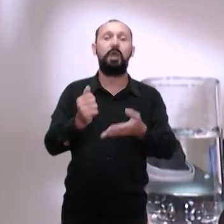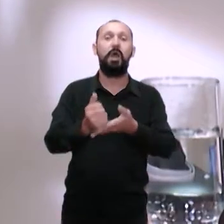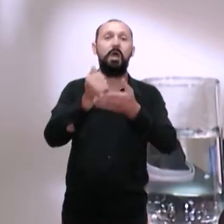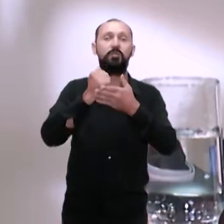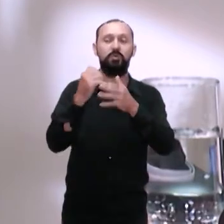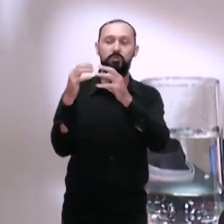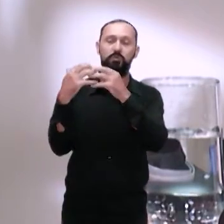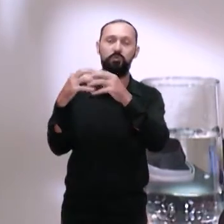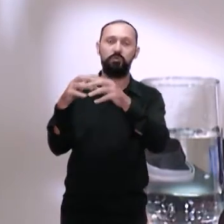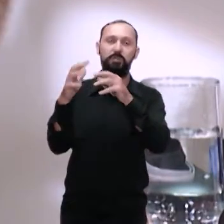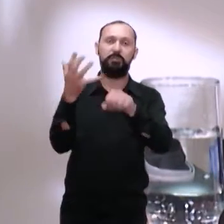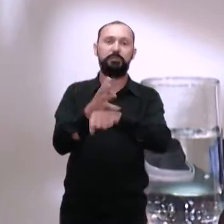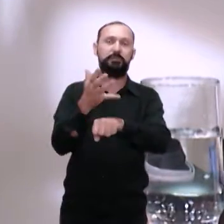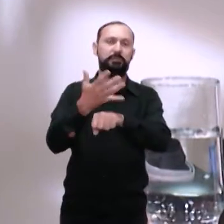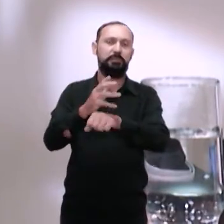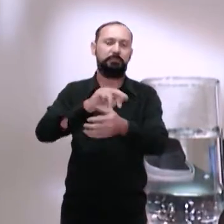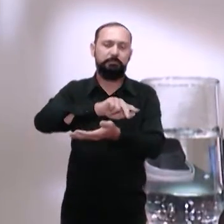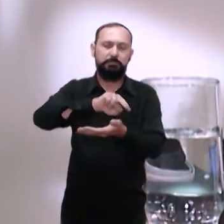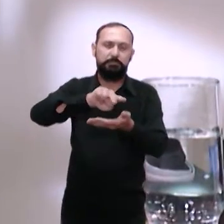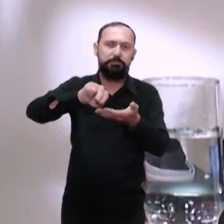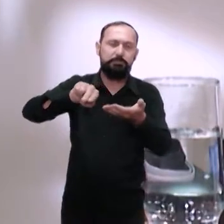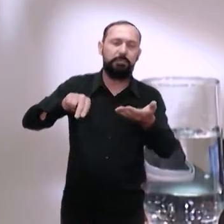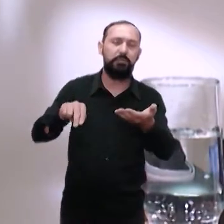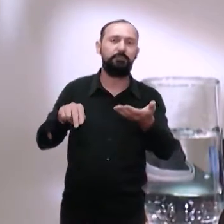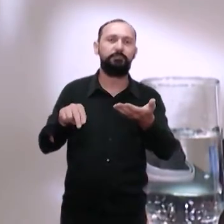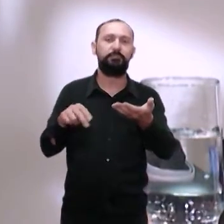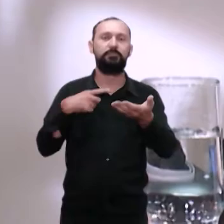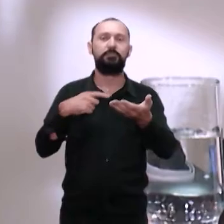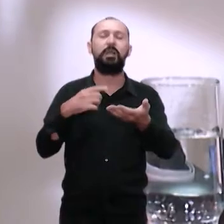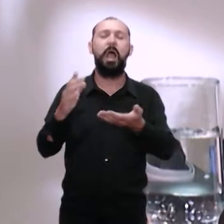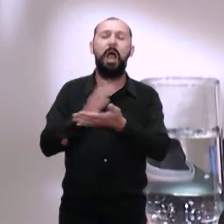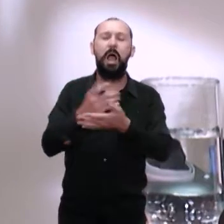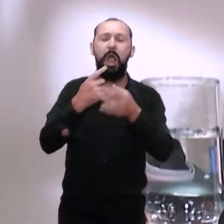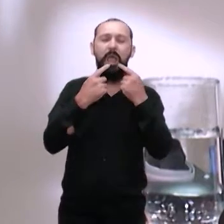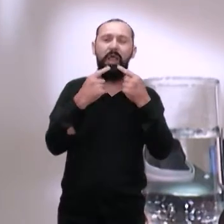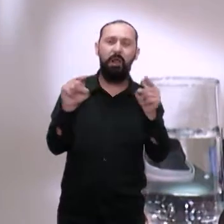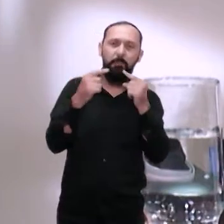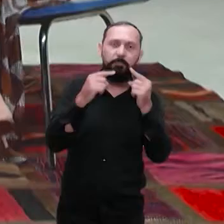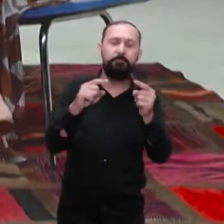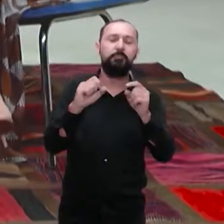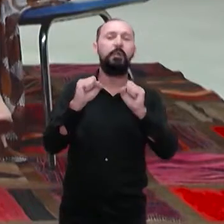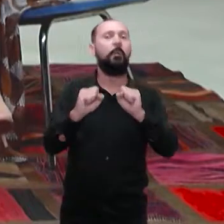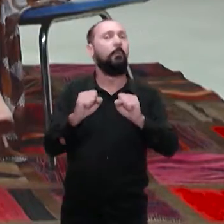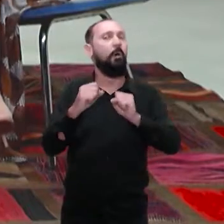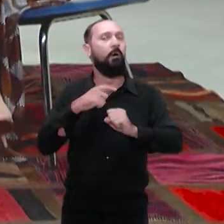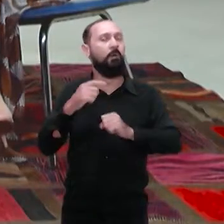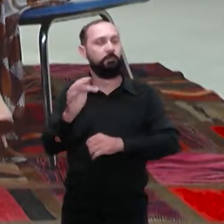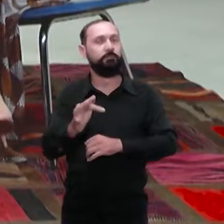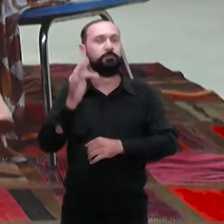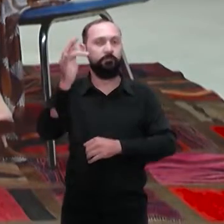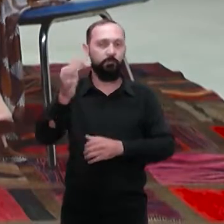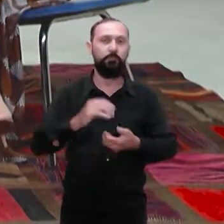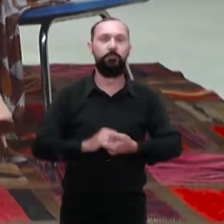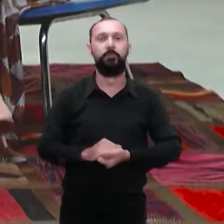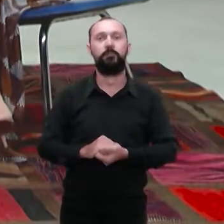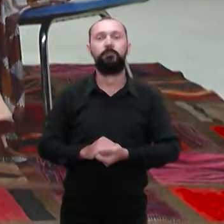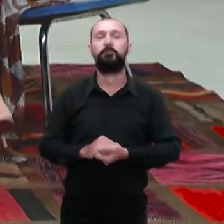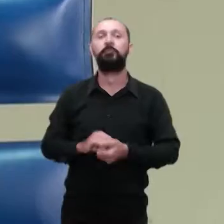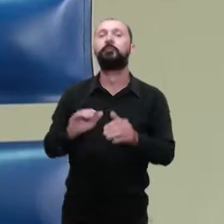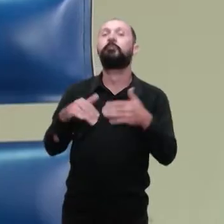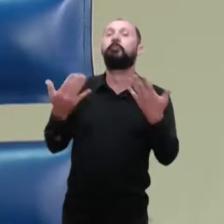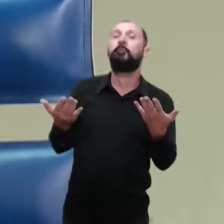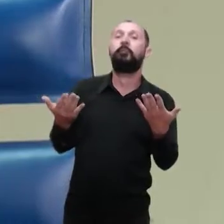nos possibilita treinar o nosso cérebro para diversas e diversas queixas que possamos